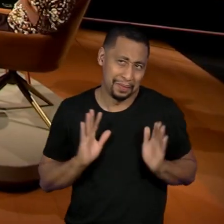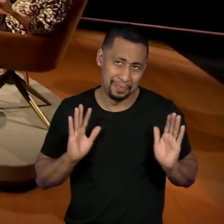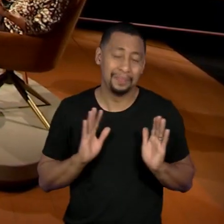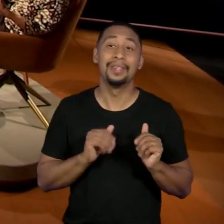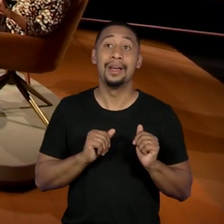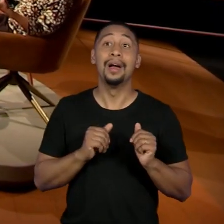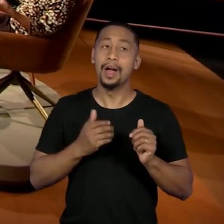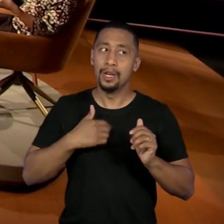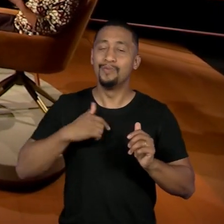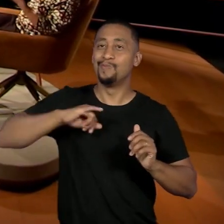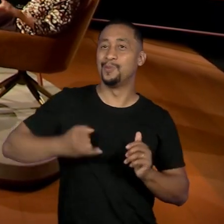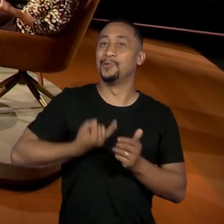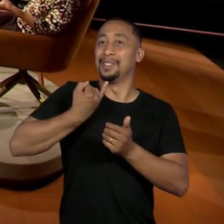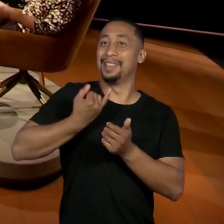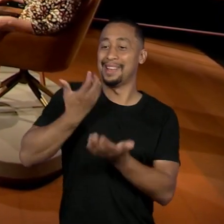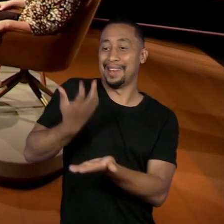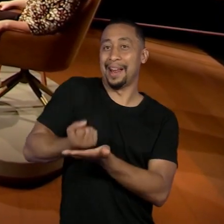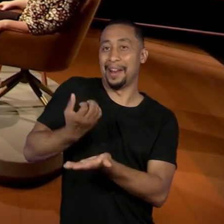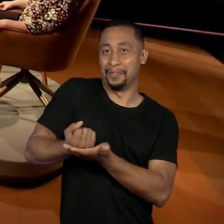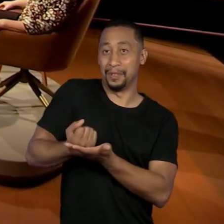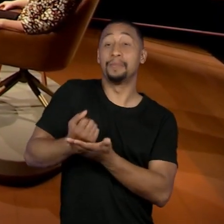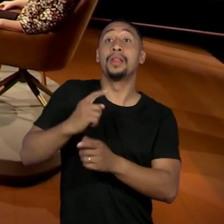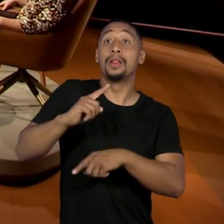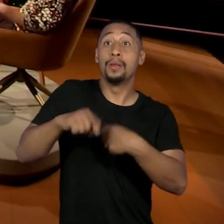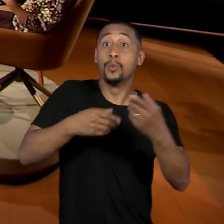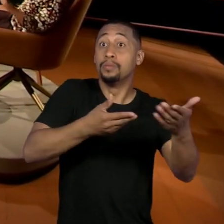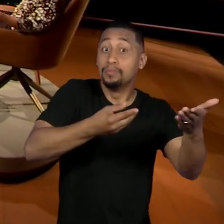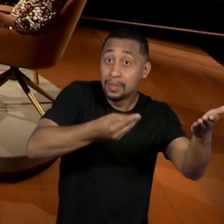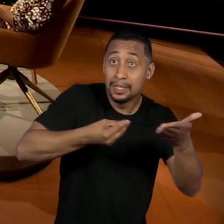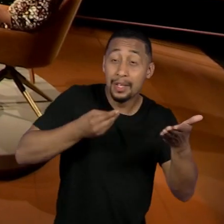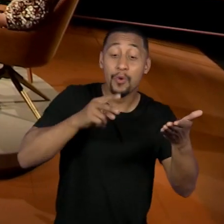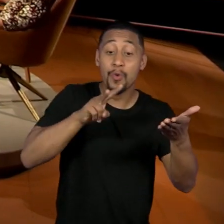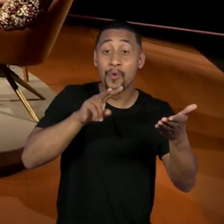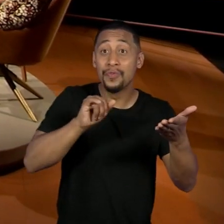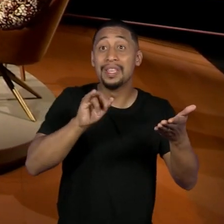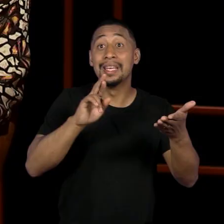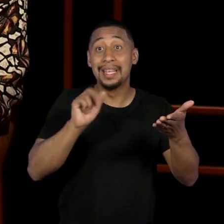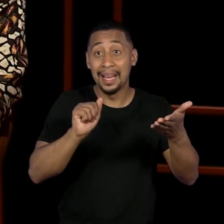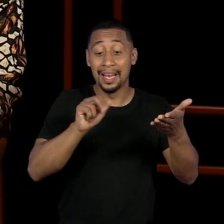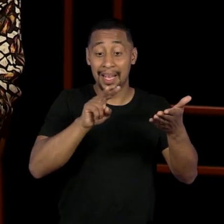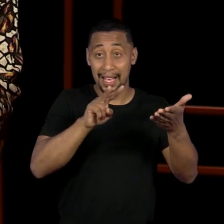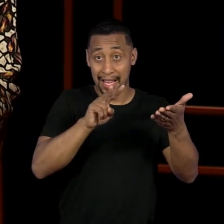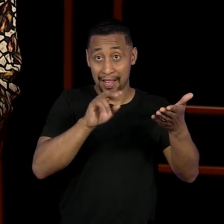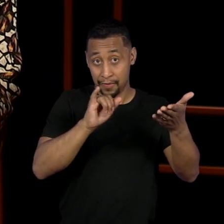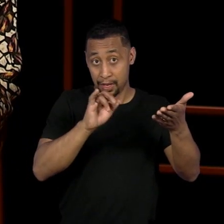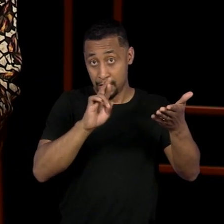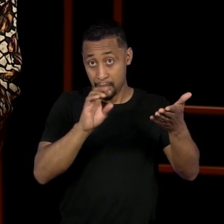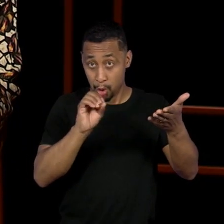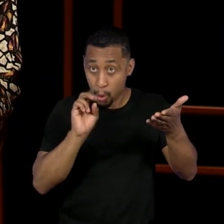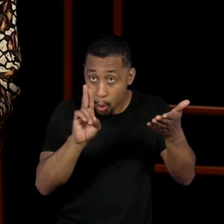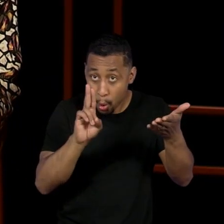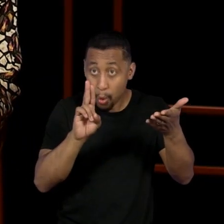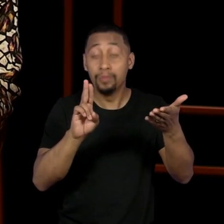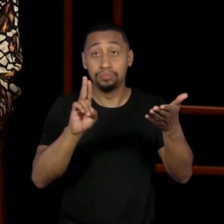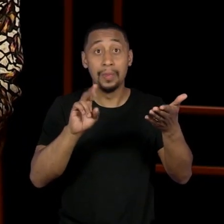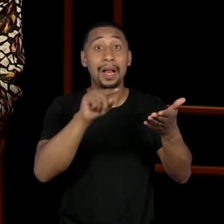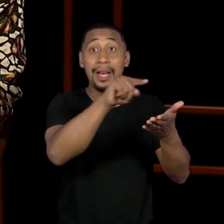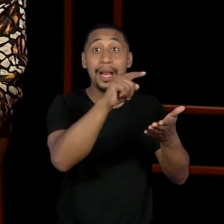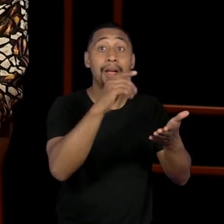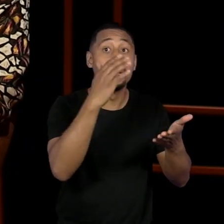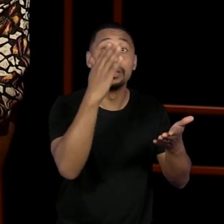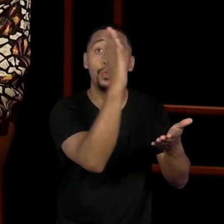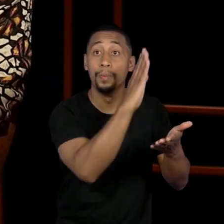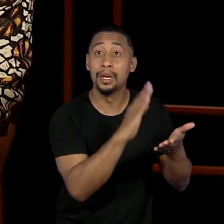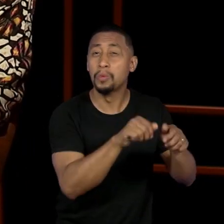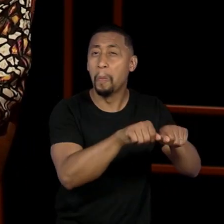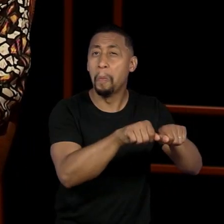depois o Vira Virou estourou aqui no Brasil, eu gravei e esse meu primeiro disco foi